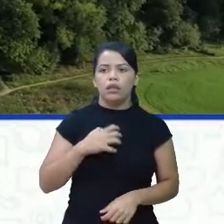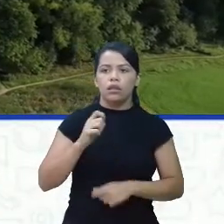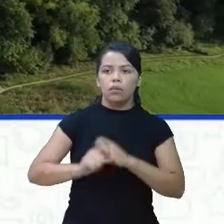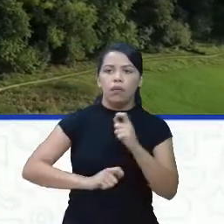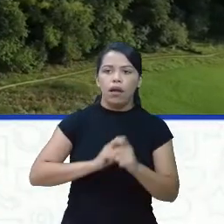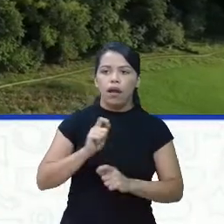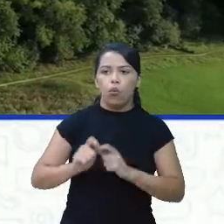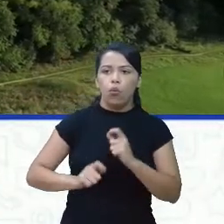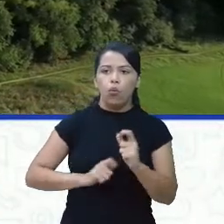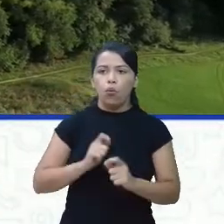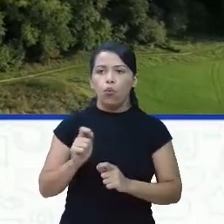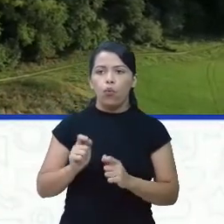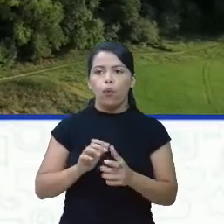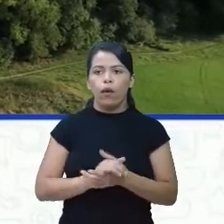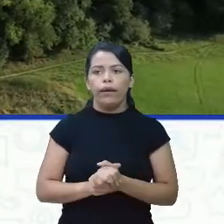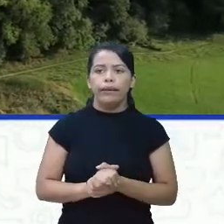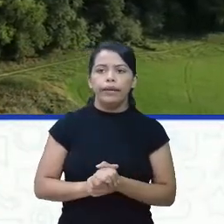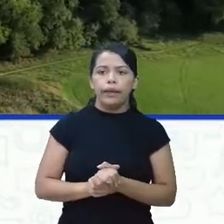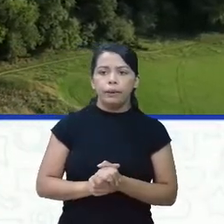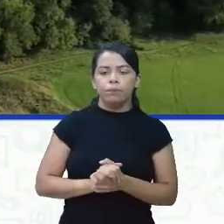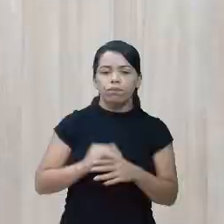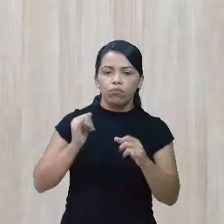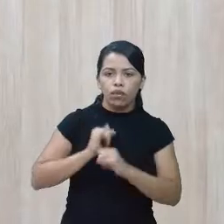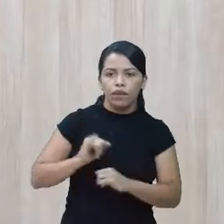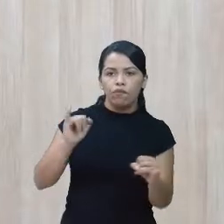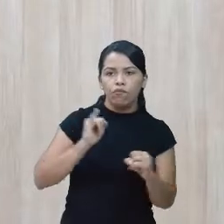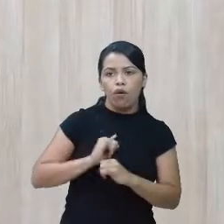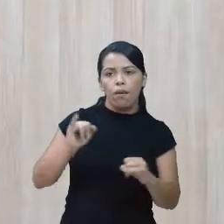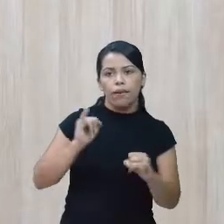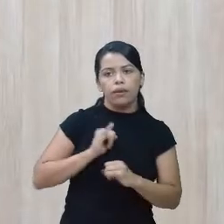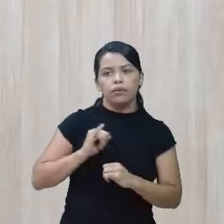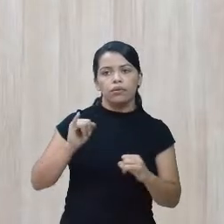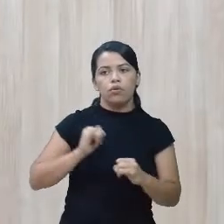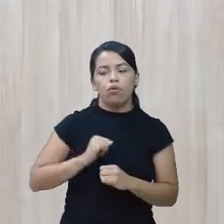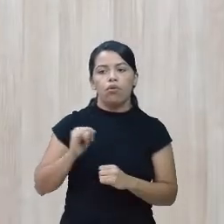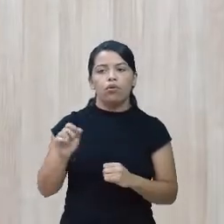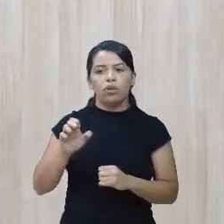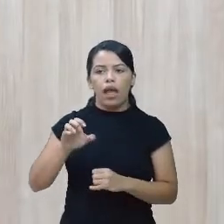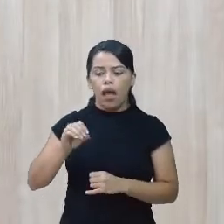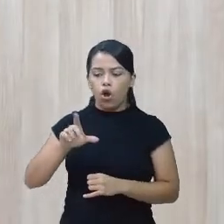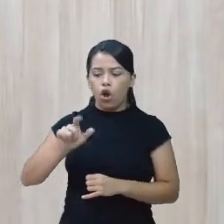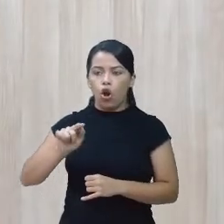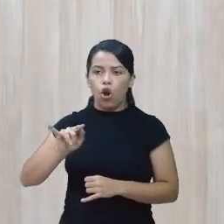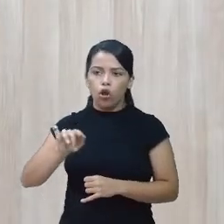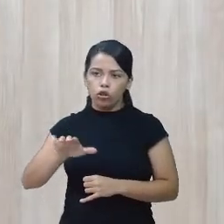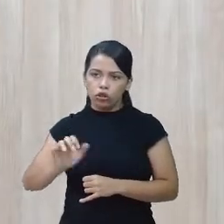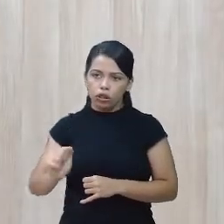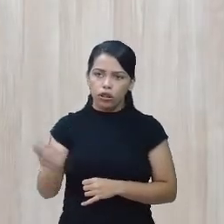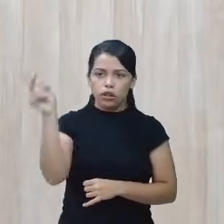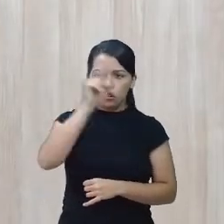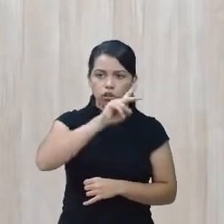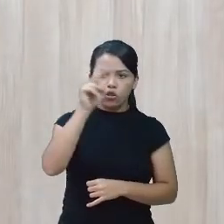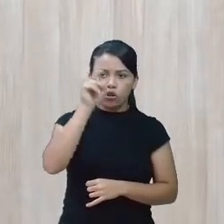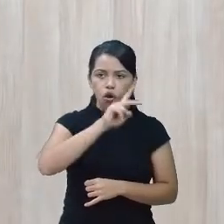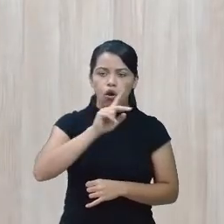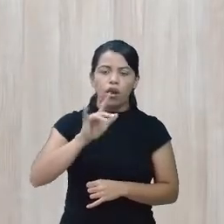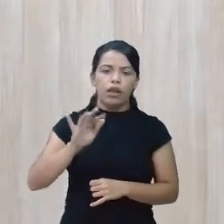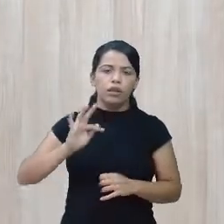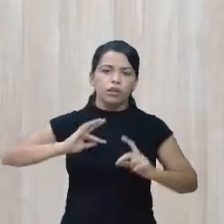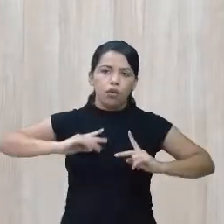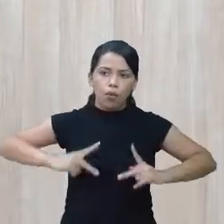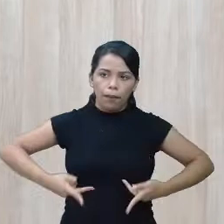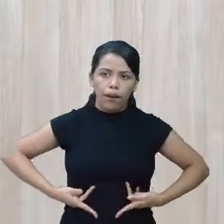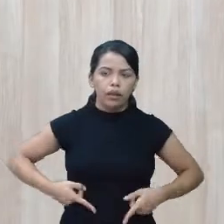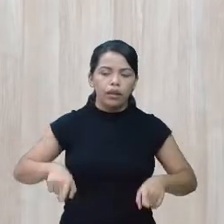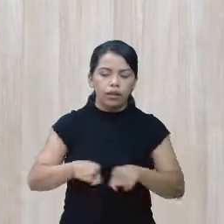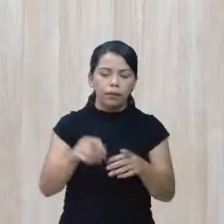e psicológica. Veja, essa é uma das questões muito importantes relacionadas ao estudo das paisagens sonoras feitas pelo